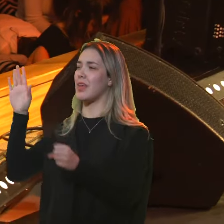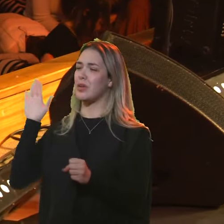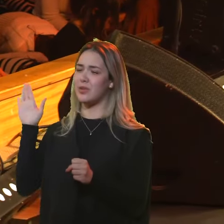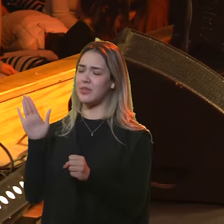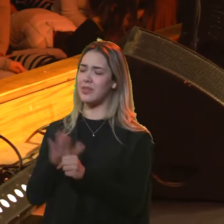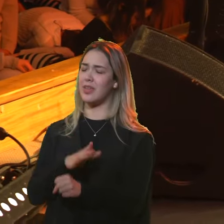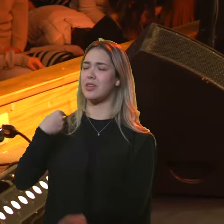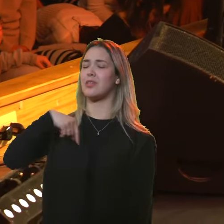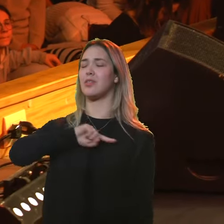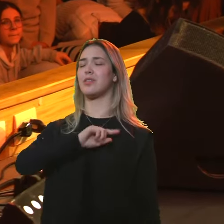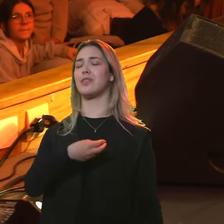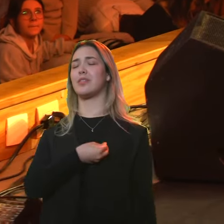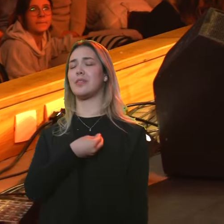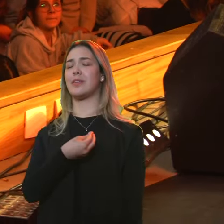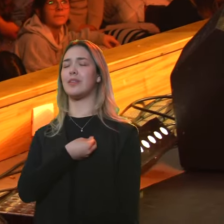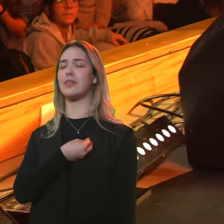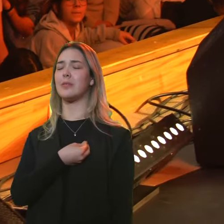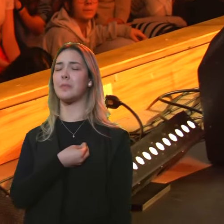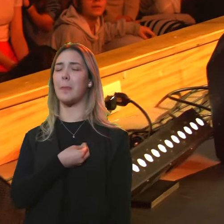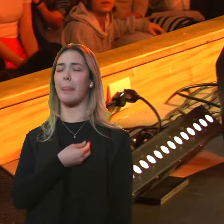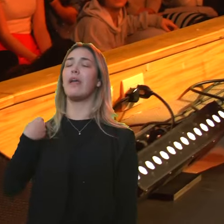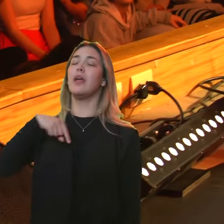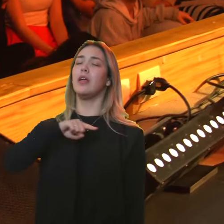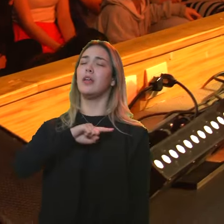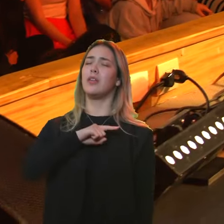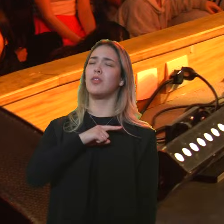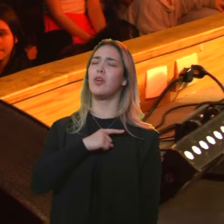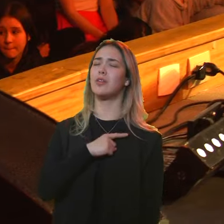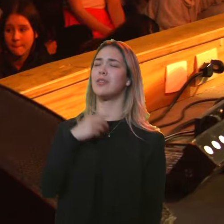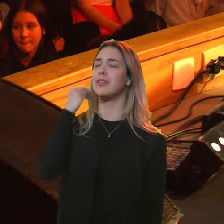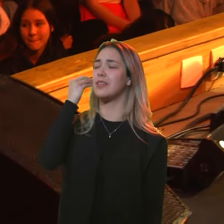Deus, nós queremos viver do que o Senhor fala.